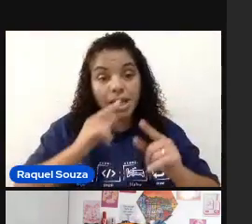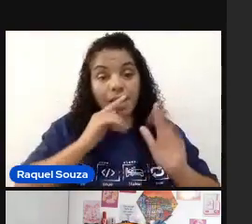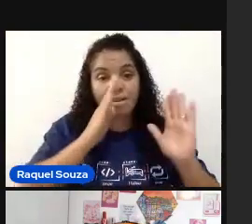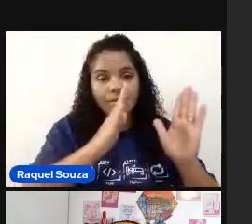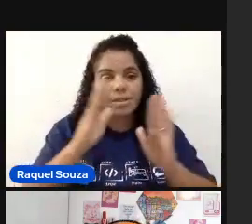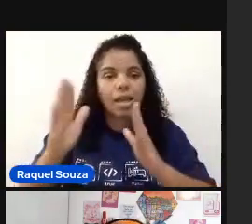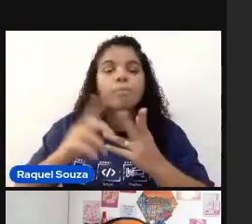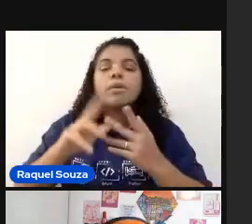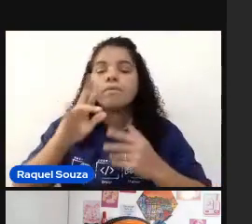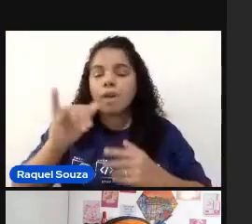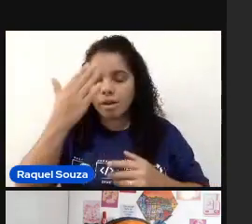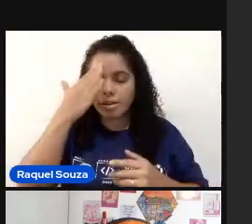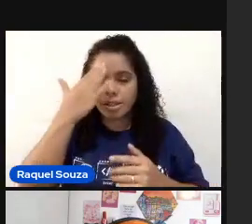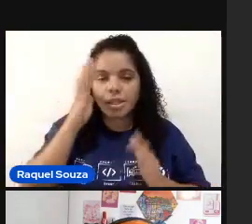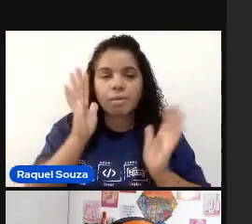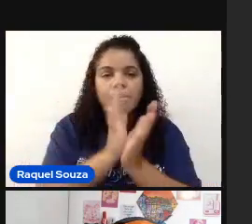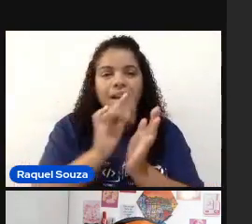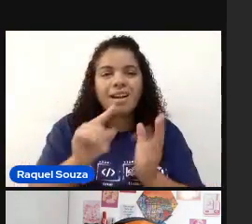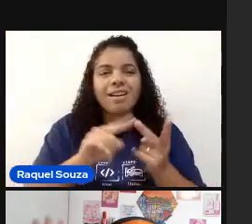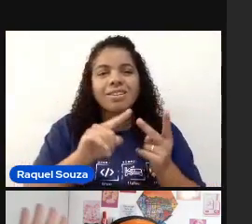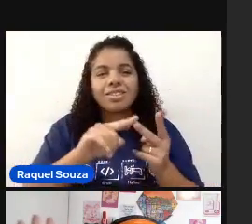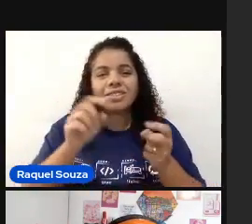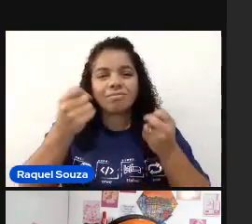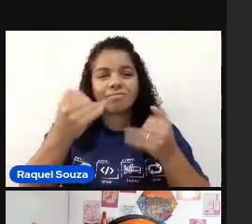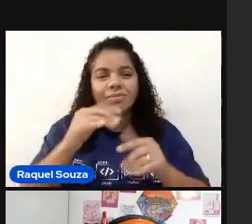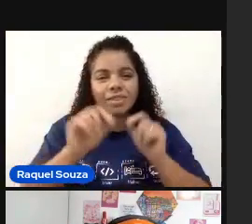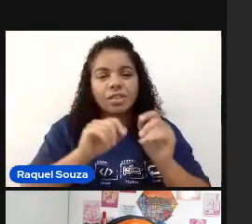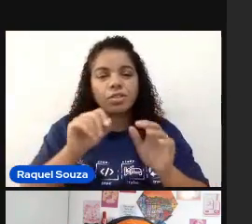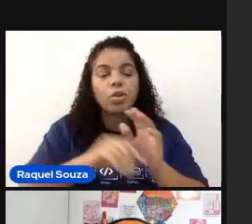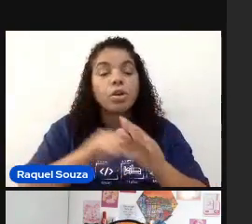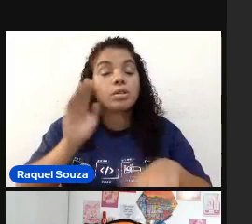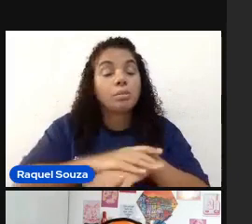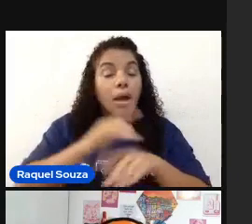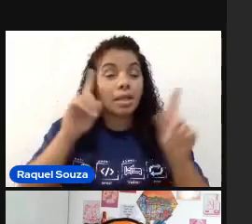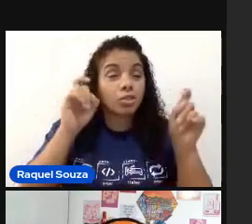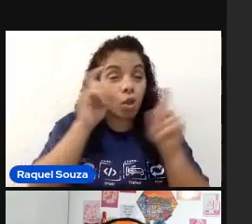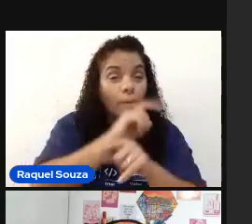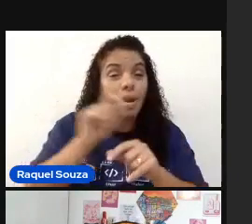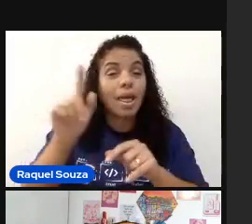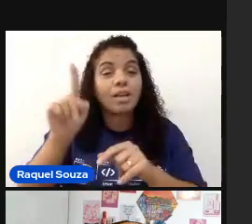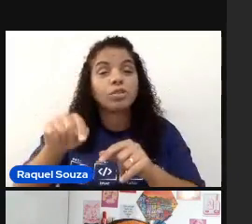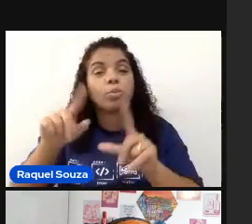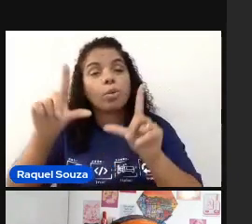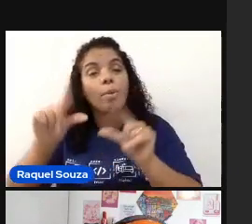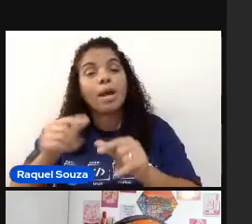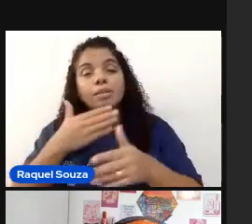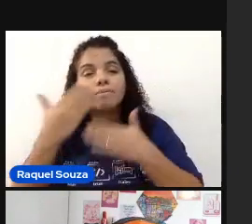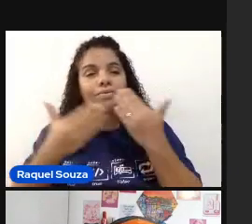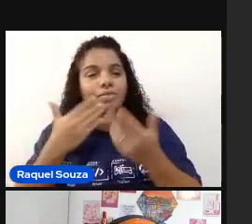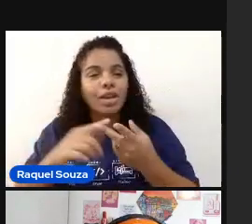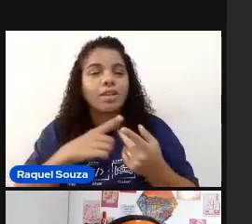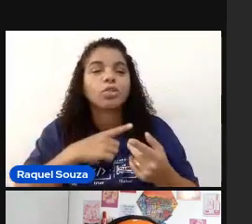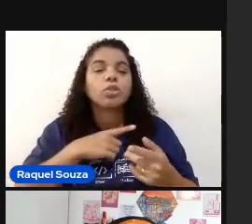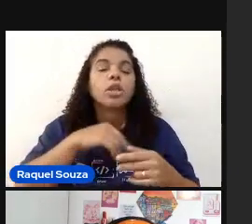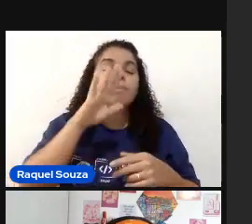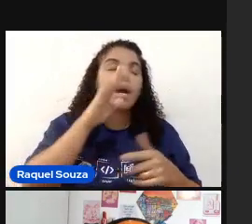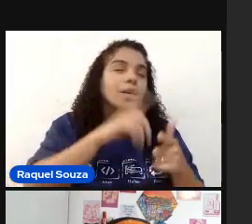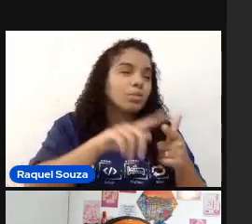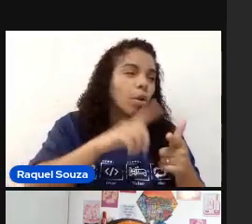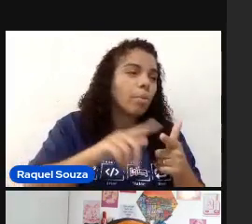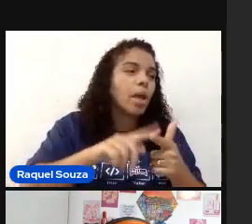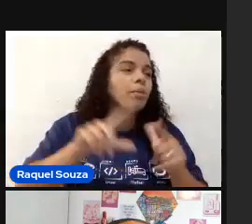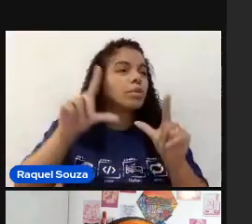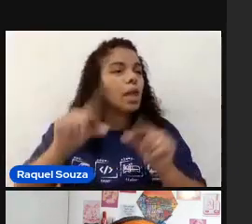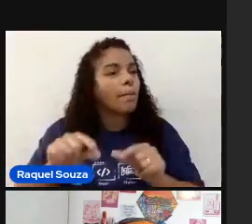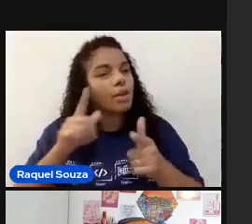vai entender que na parte de definição, eu vou do que está mais complexo para o que é menos complexo, para o que é mais problemático, para o que é menos